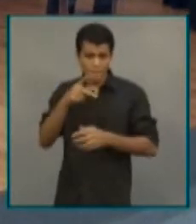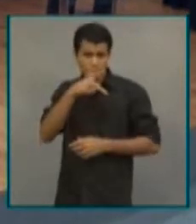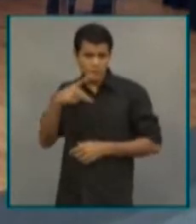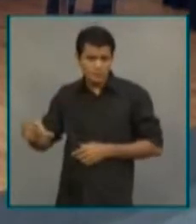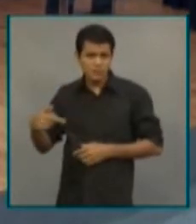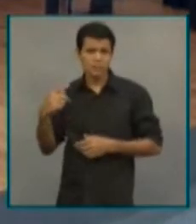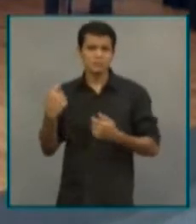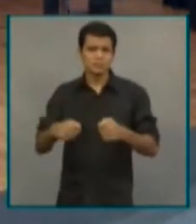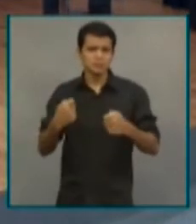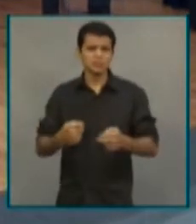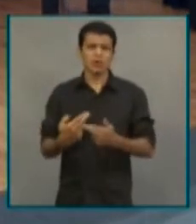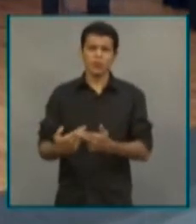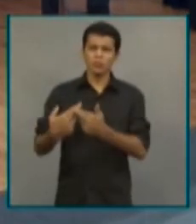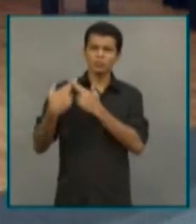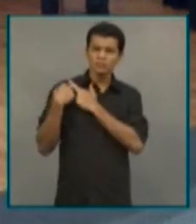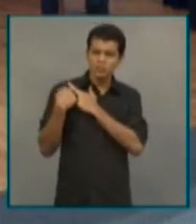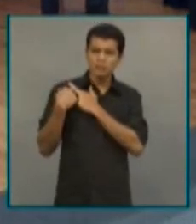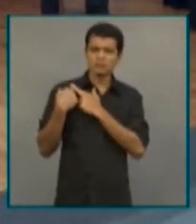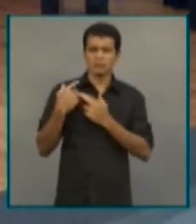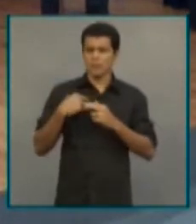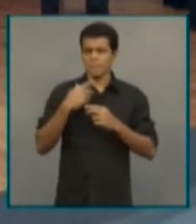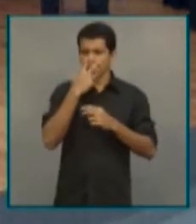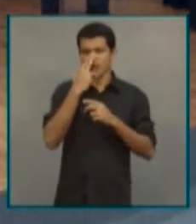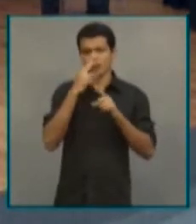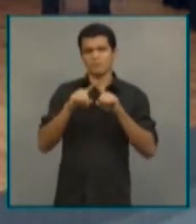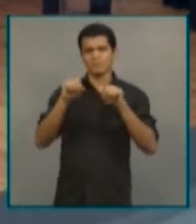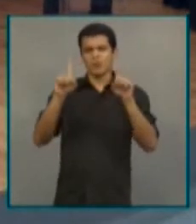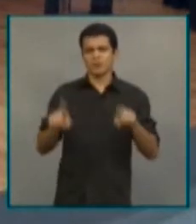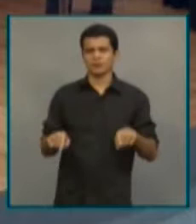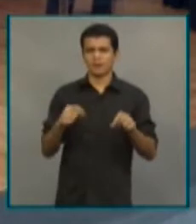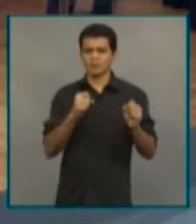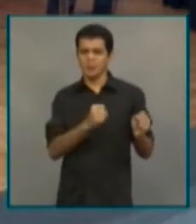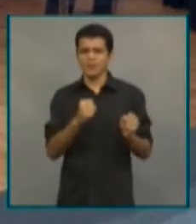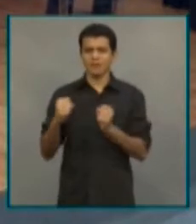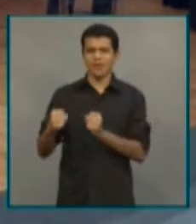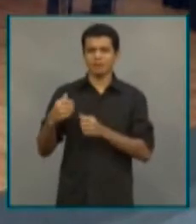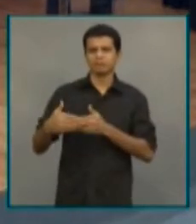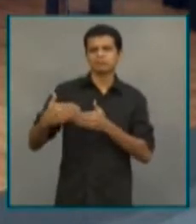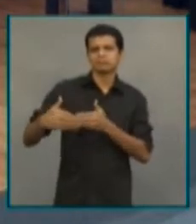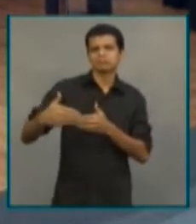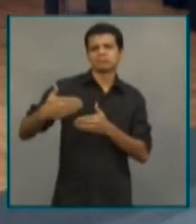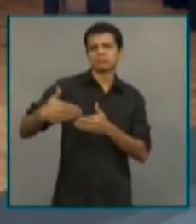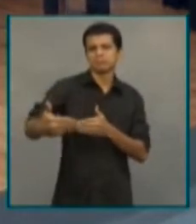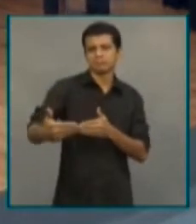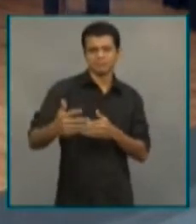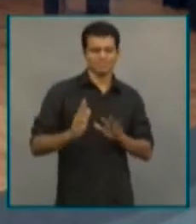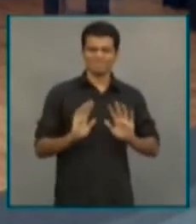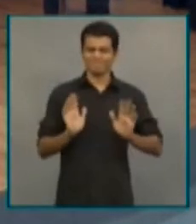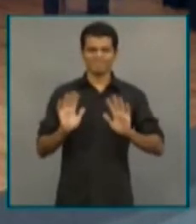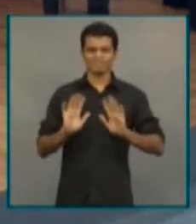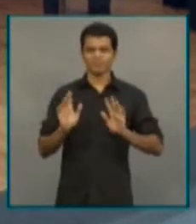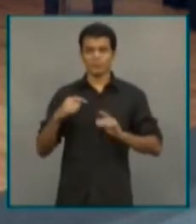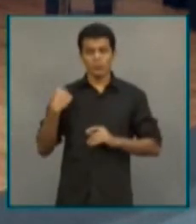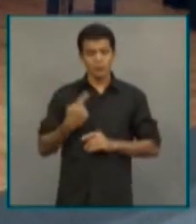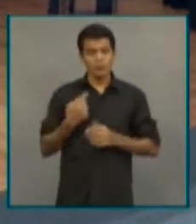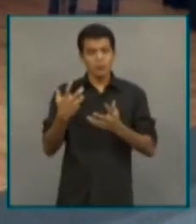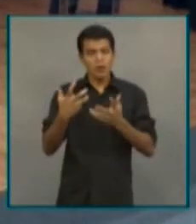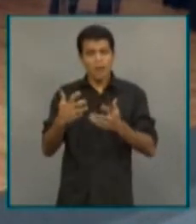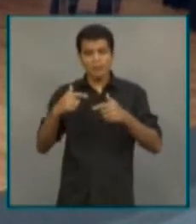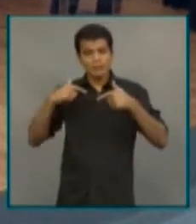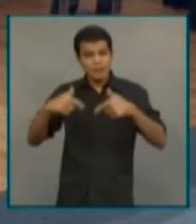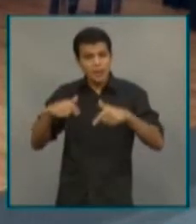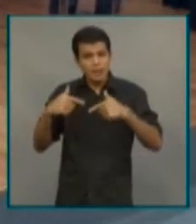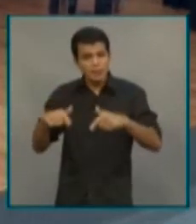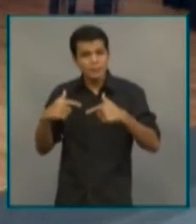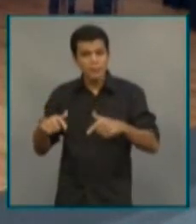responsabilidade. Não estamos em projeto de poder. Estamos aqui para realizar um trabalho. E se é que existe um